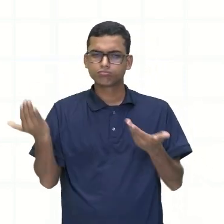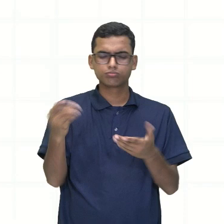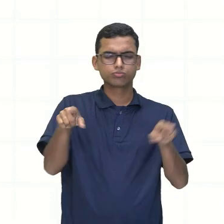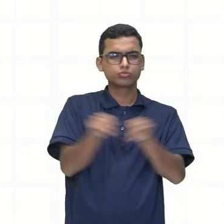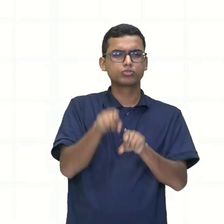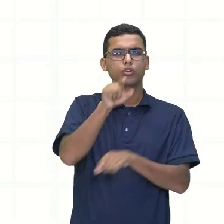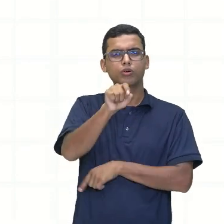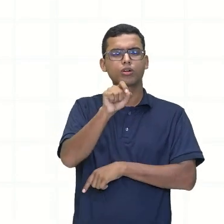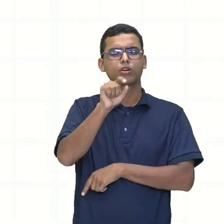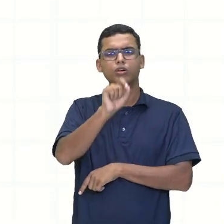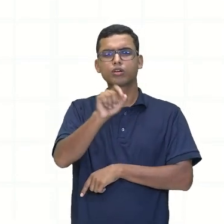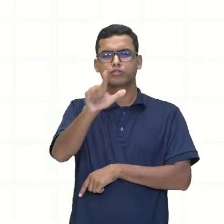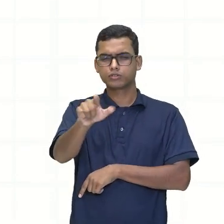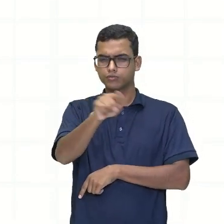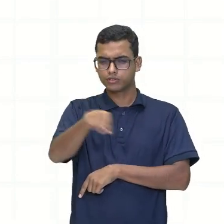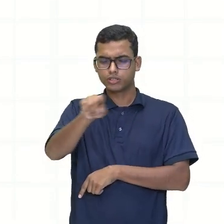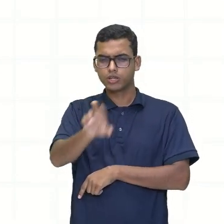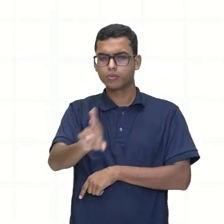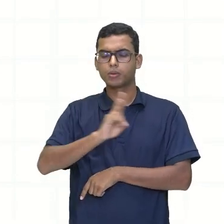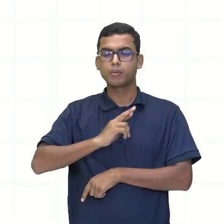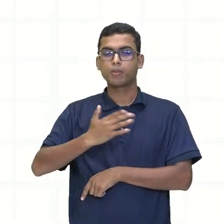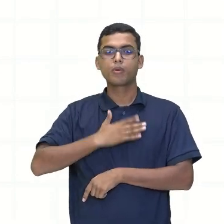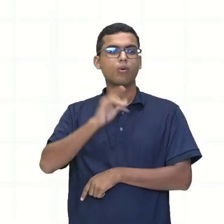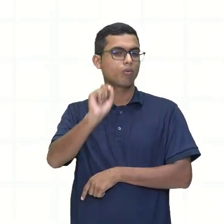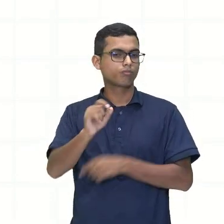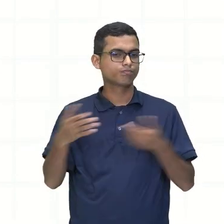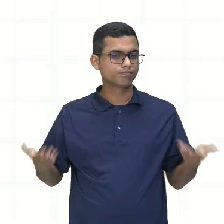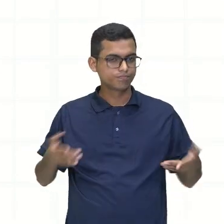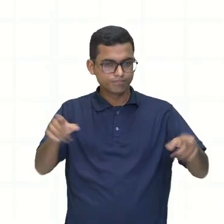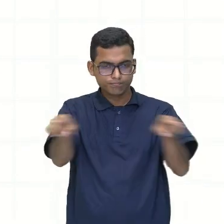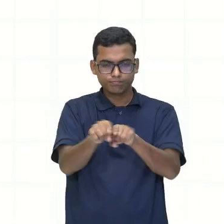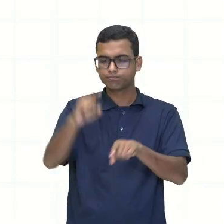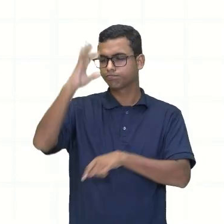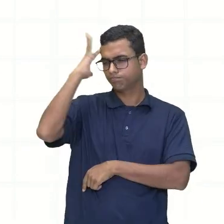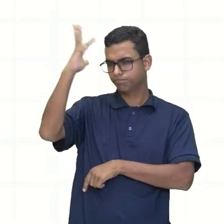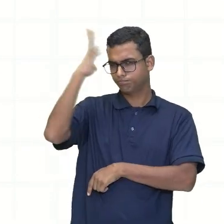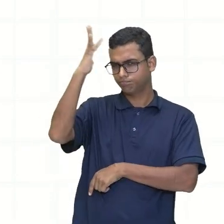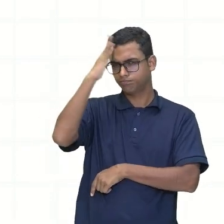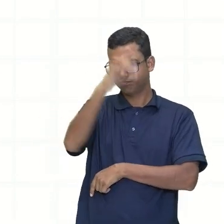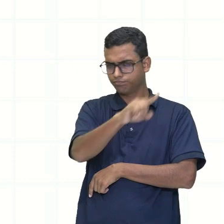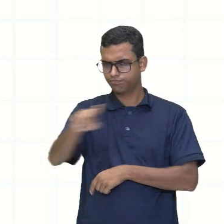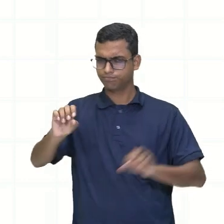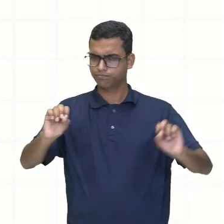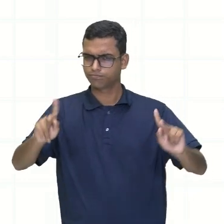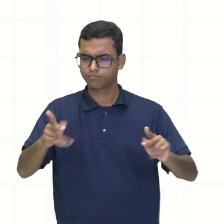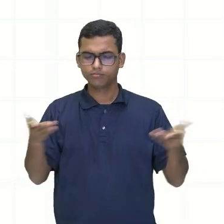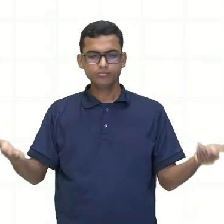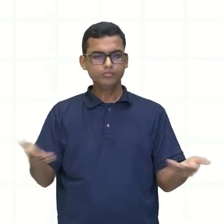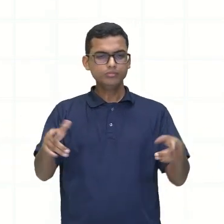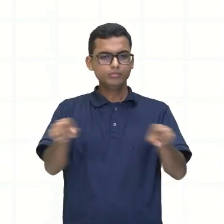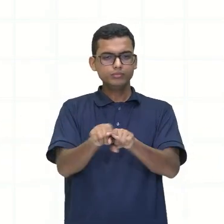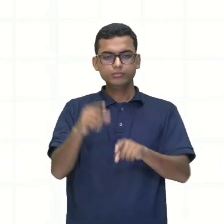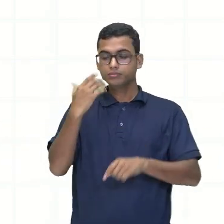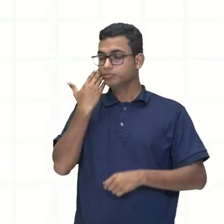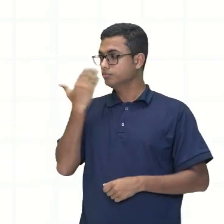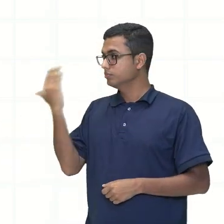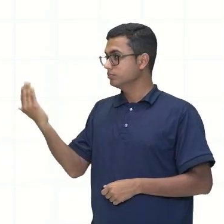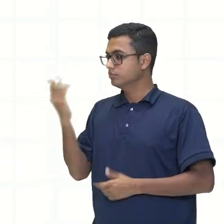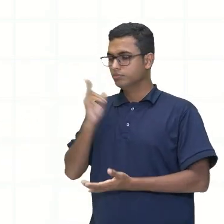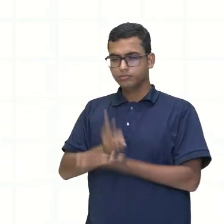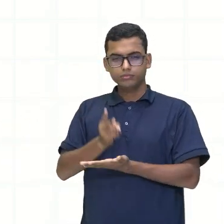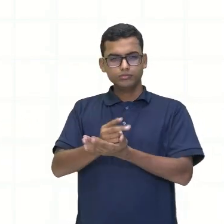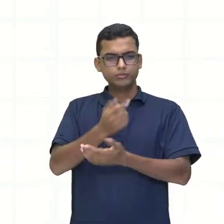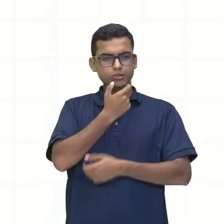mim? Pensem aí, tá bom? Então, why did you decide to start studying English? Why é o